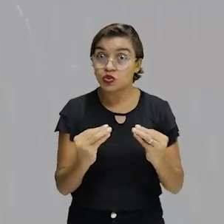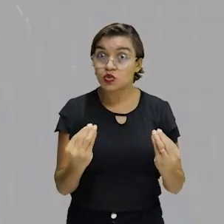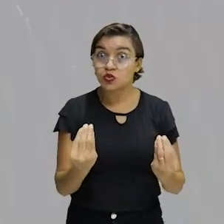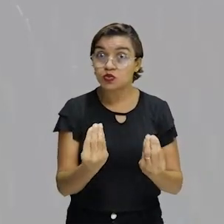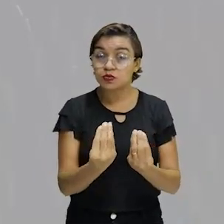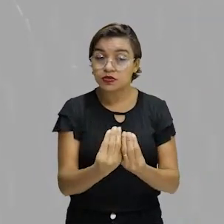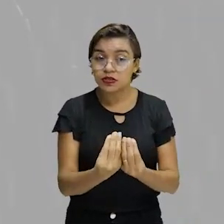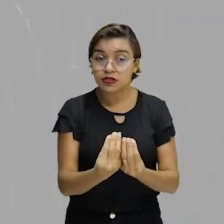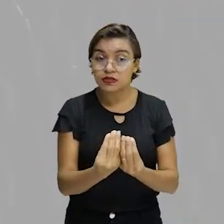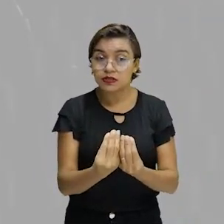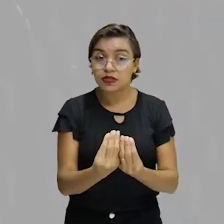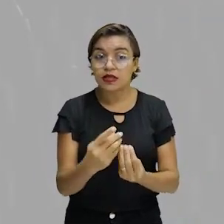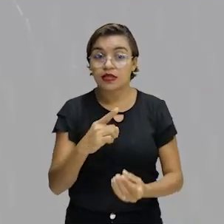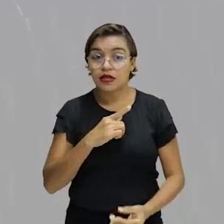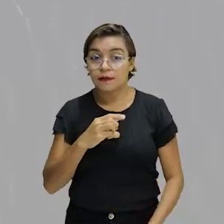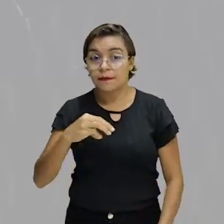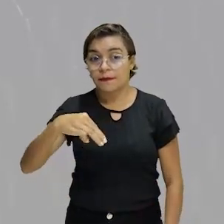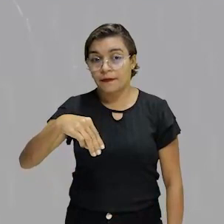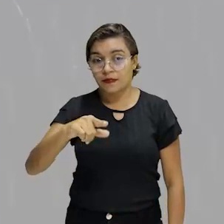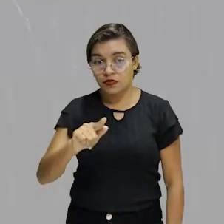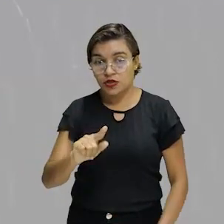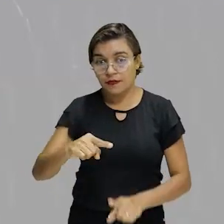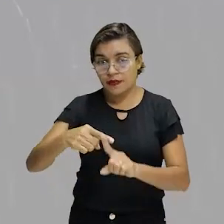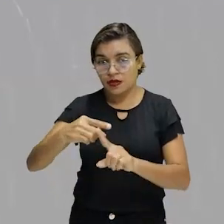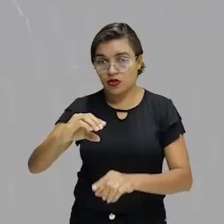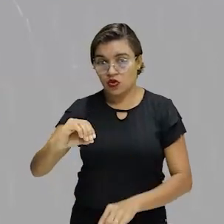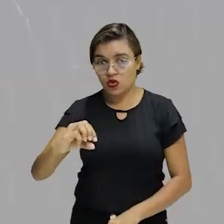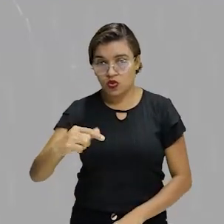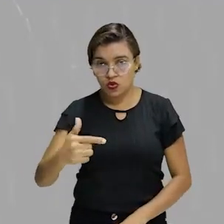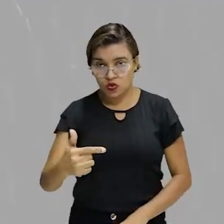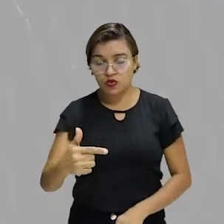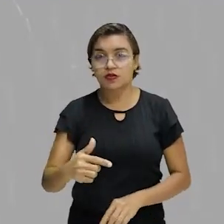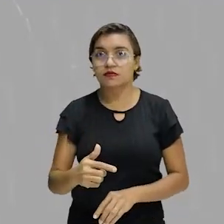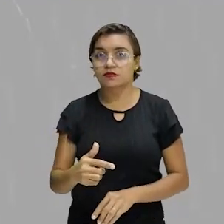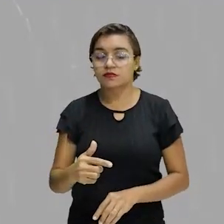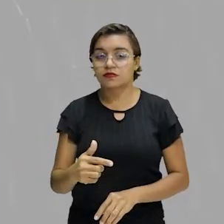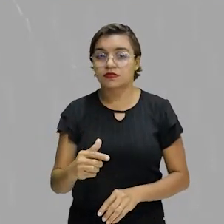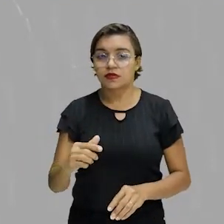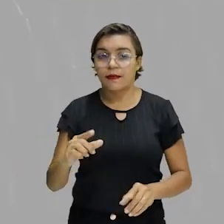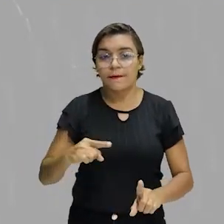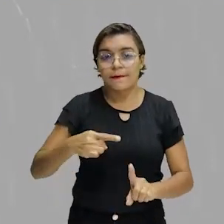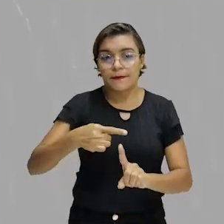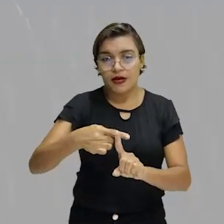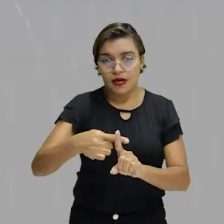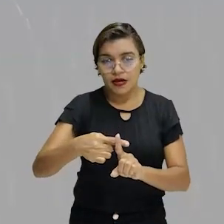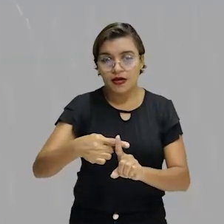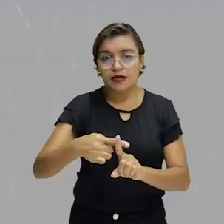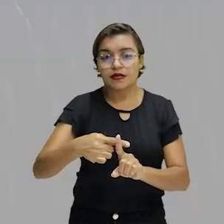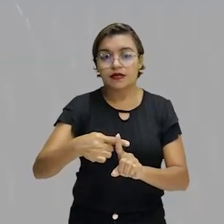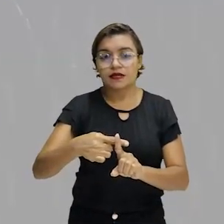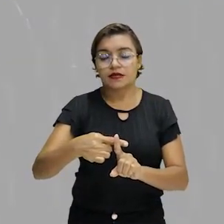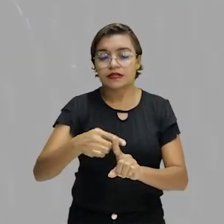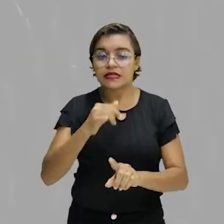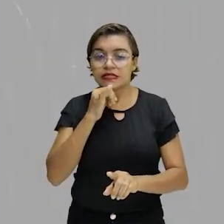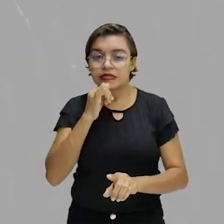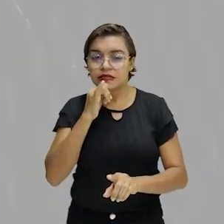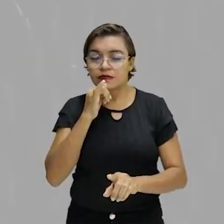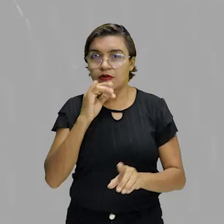o oxigênio certo que vão interagir vão reagir formando um único